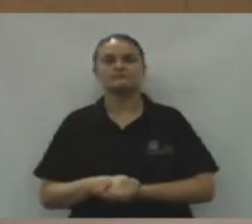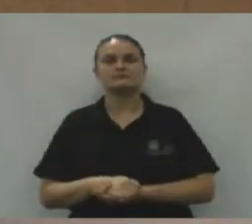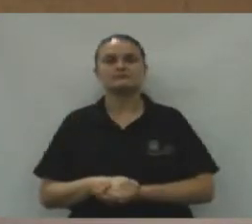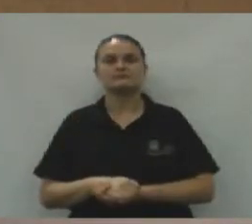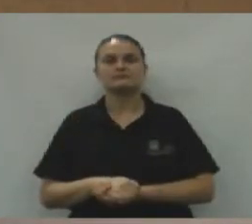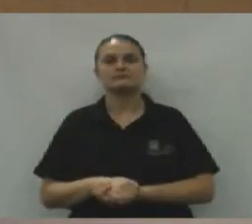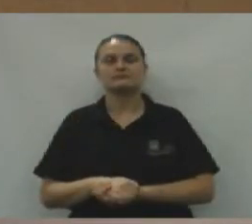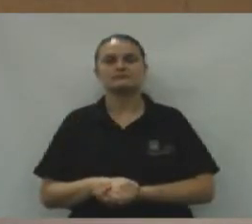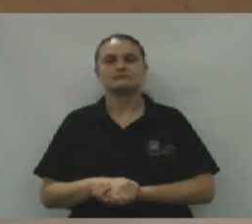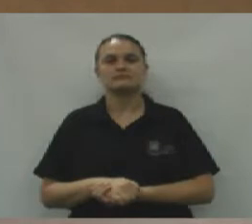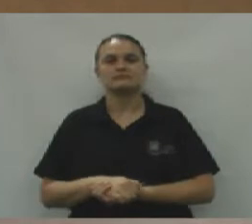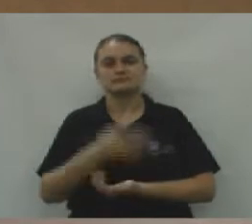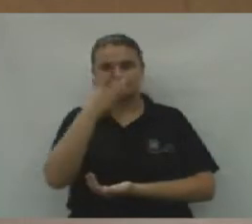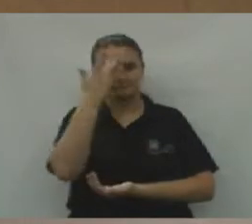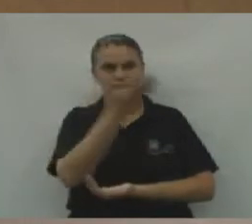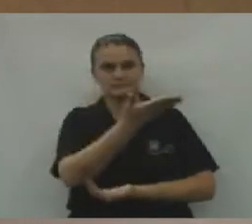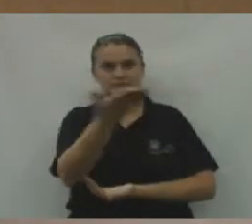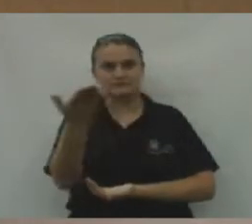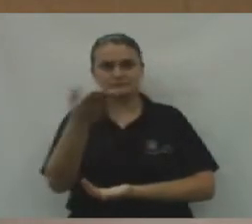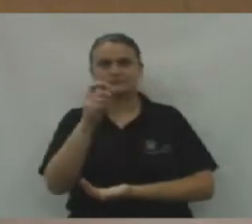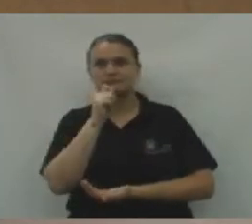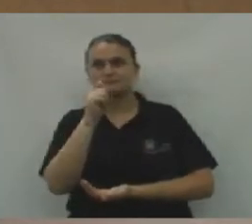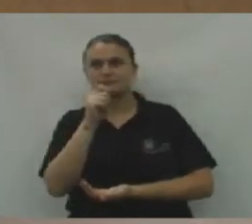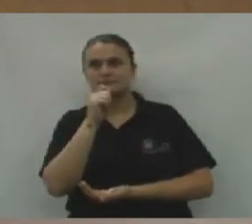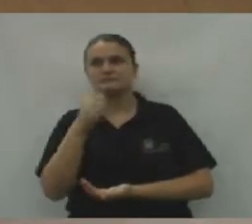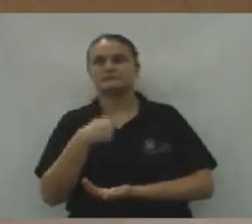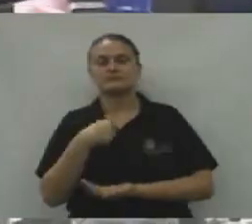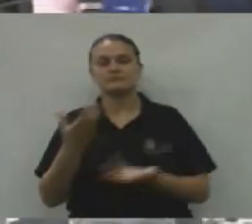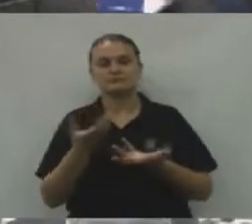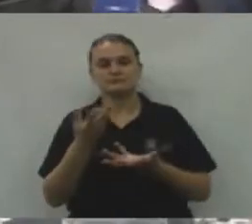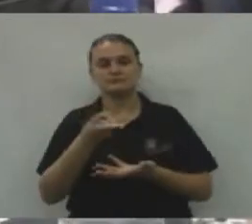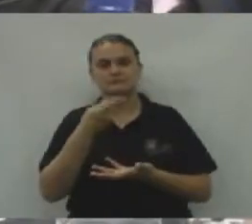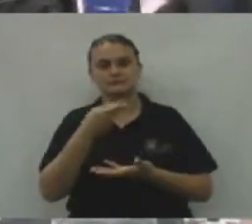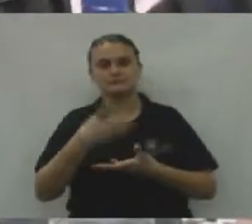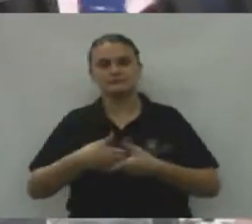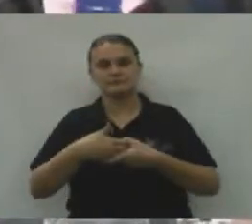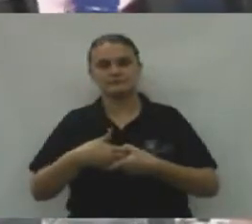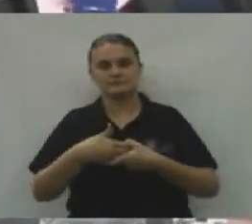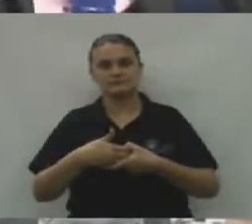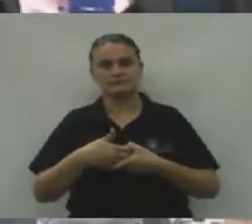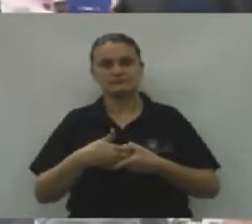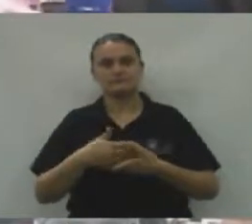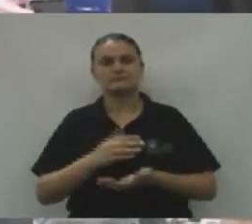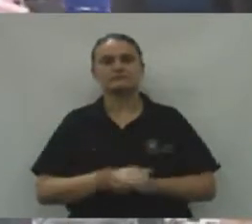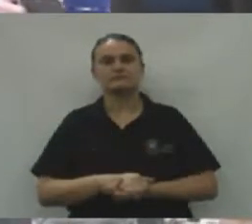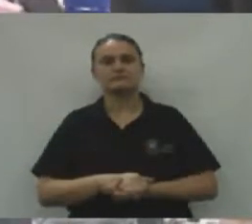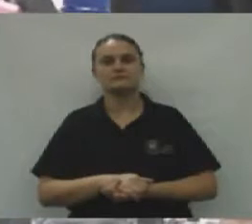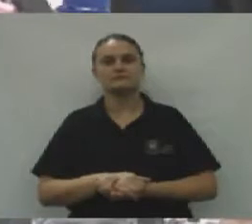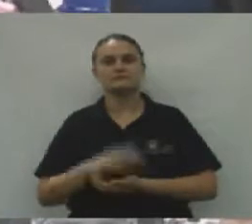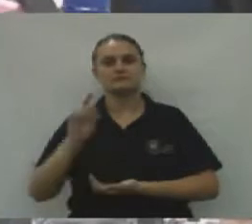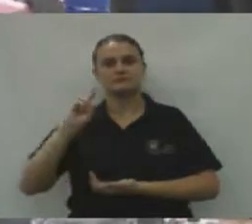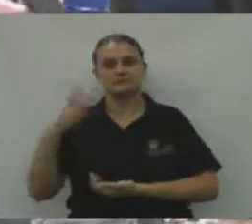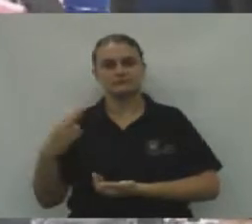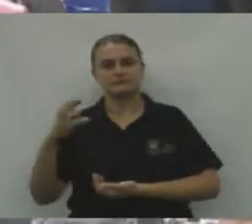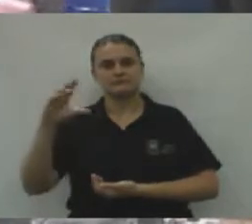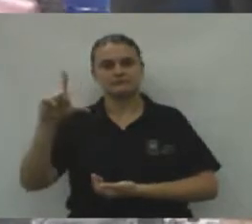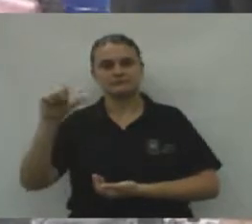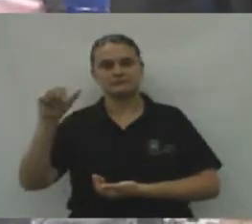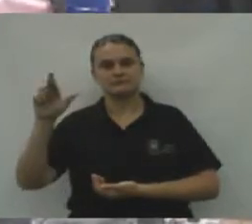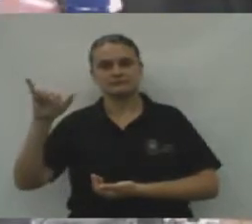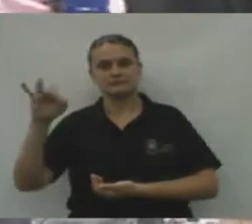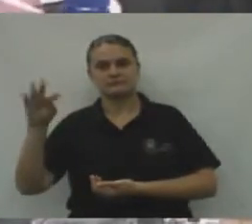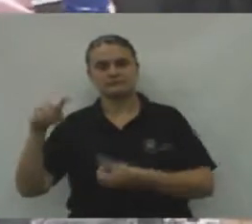de munícipes e imprensa. Bem, quero dar também os parabéns para o nosso amigo aqui, o Clarito, né, que nos protegeu durante